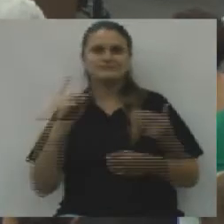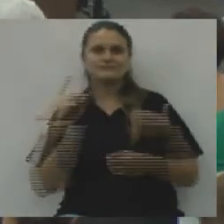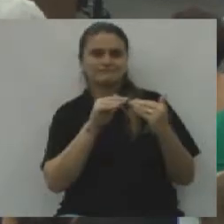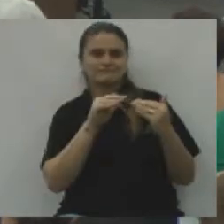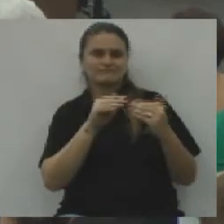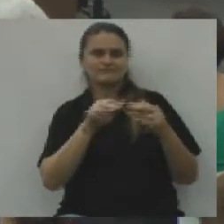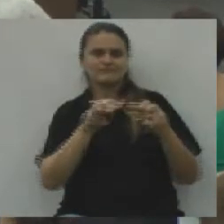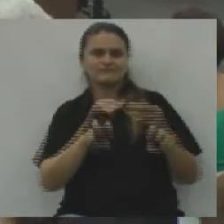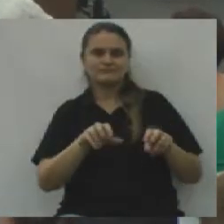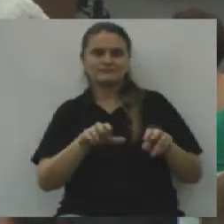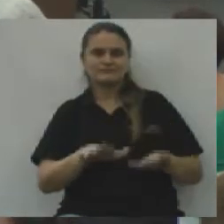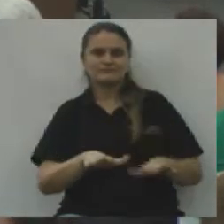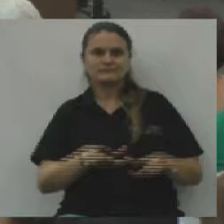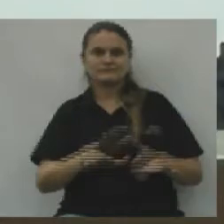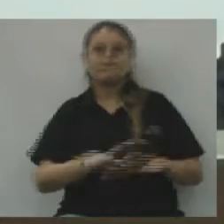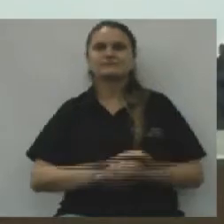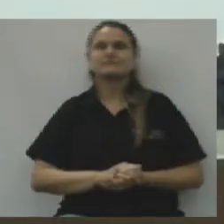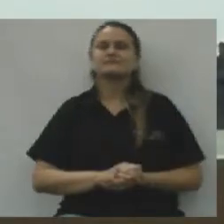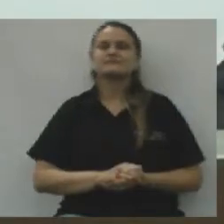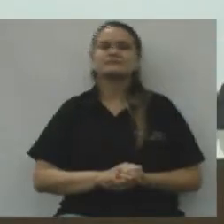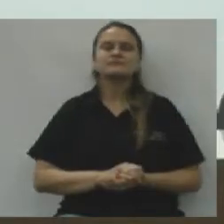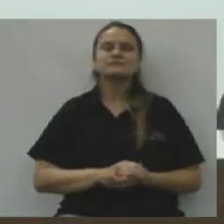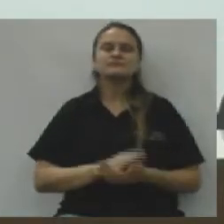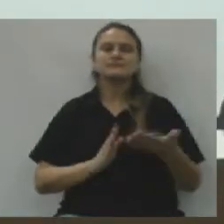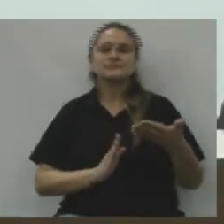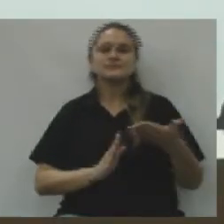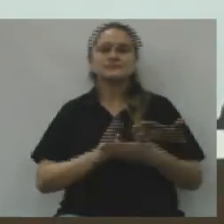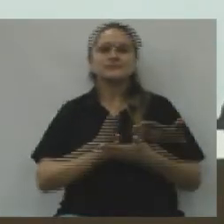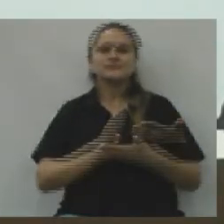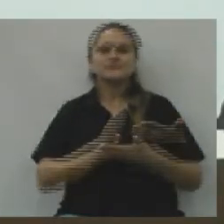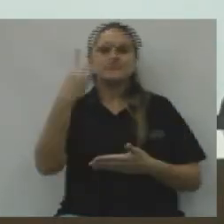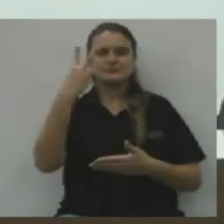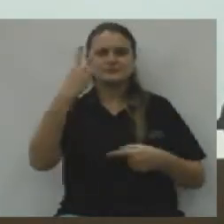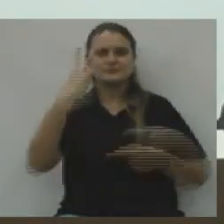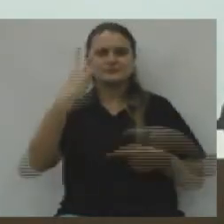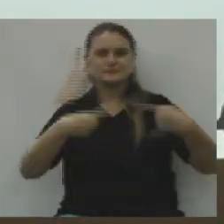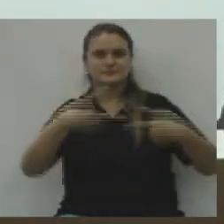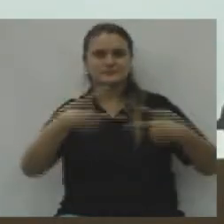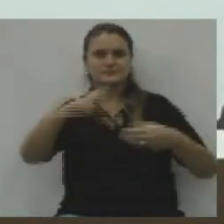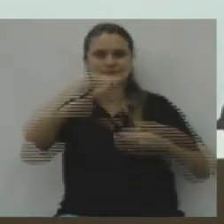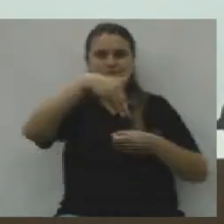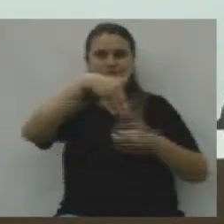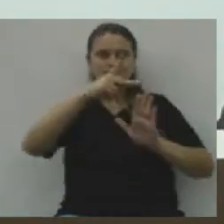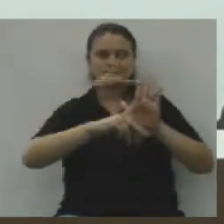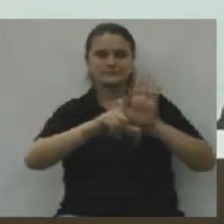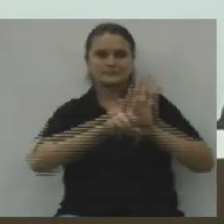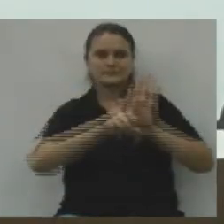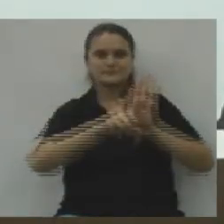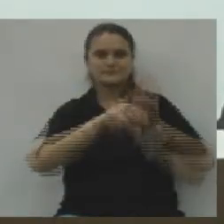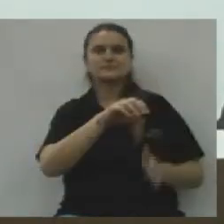permaneçam como estão. Aprovado em segunda discussão e votação do projeto de lei ordinária número